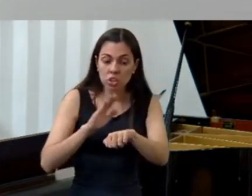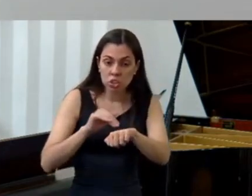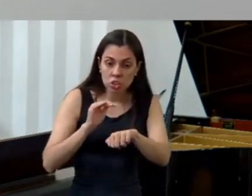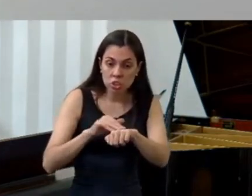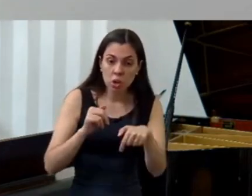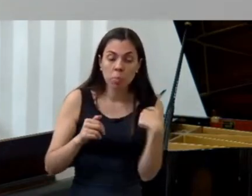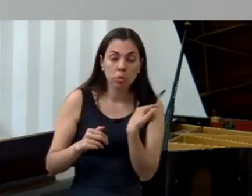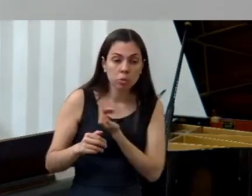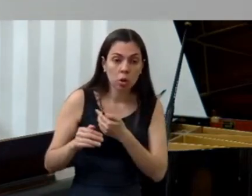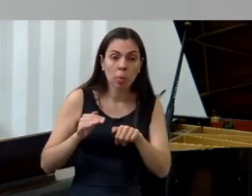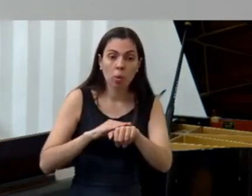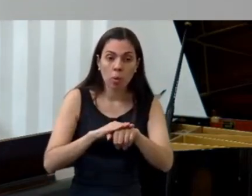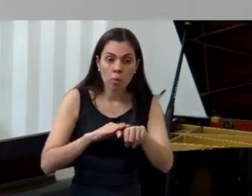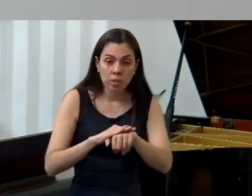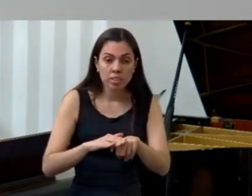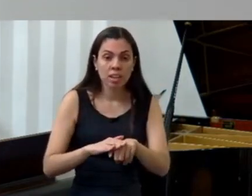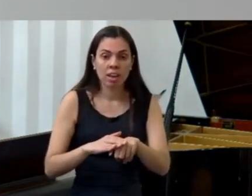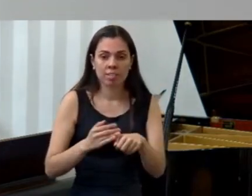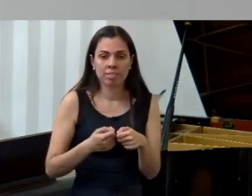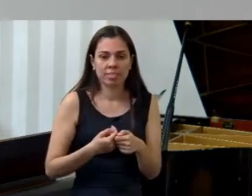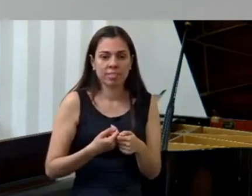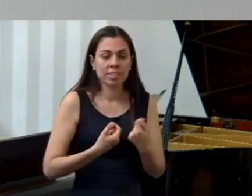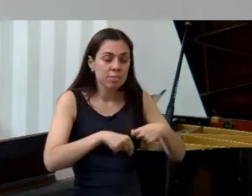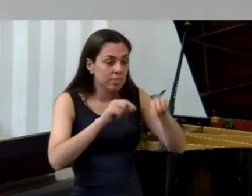porque a vida não acabou.